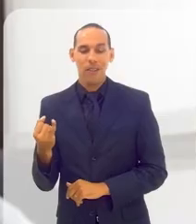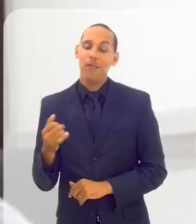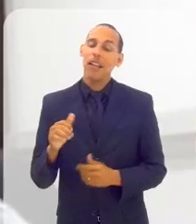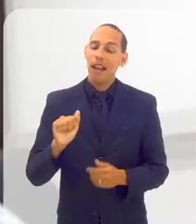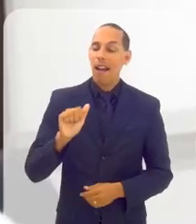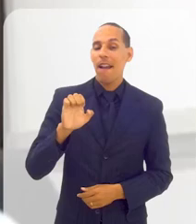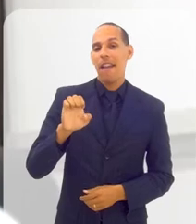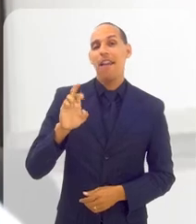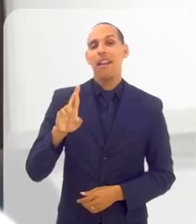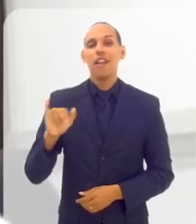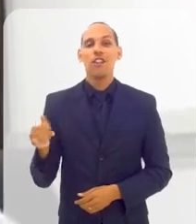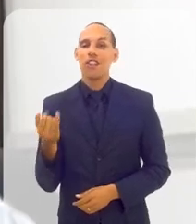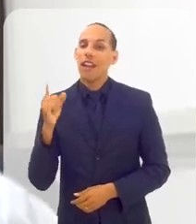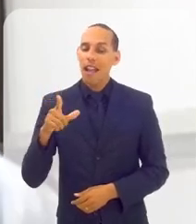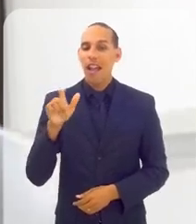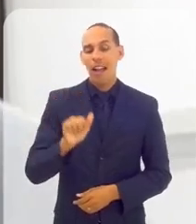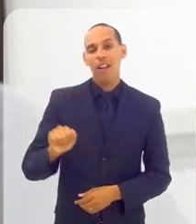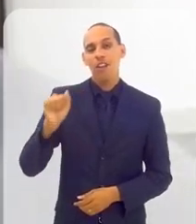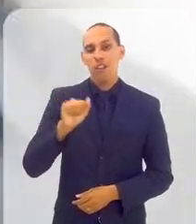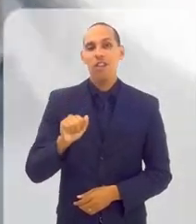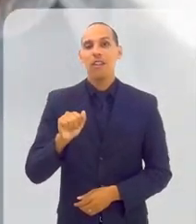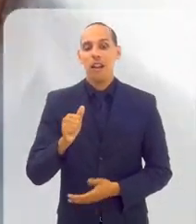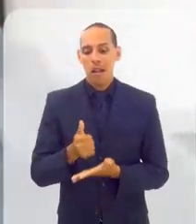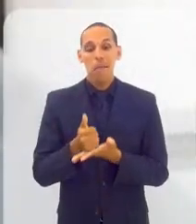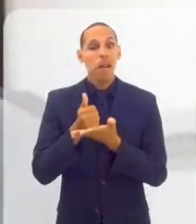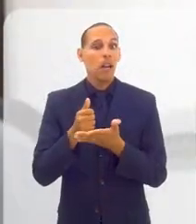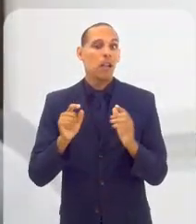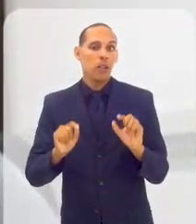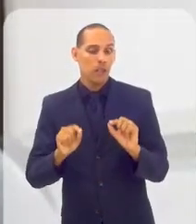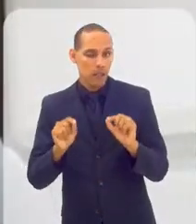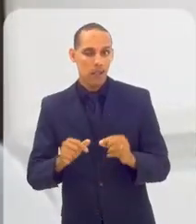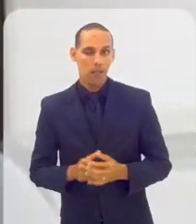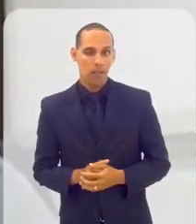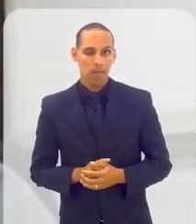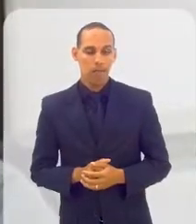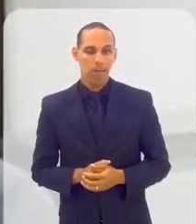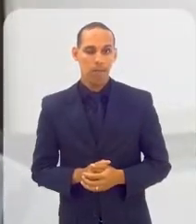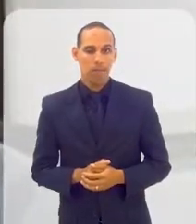Rio? A AERJ, a nossa associação, tem por base